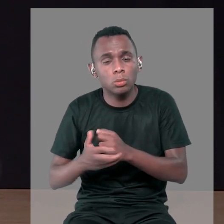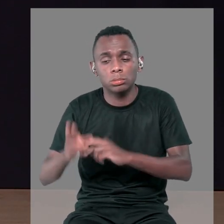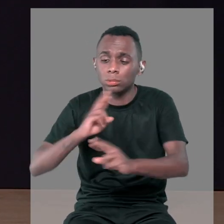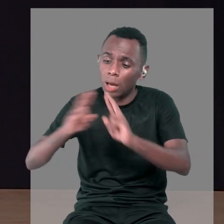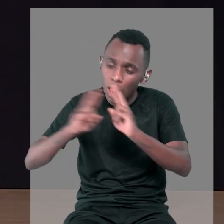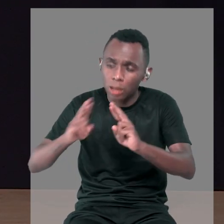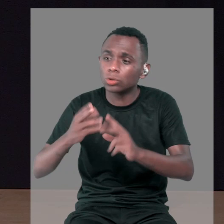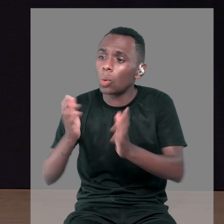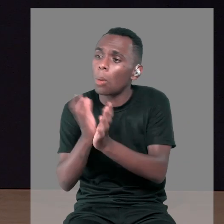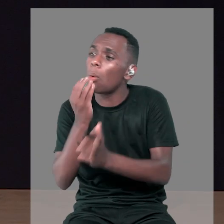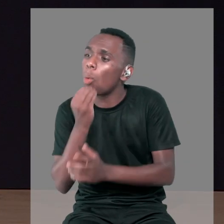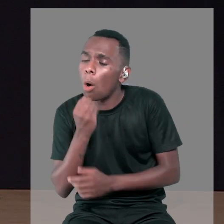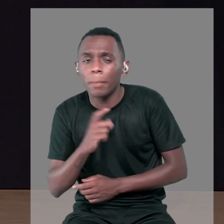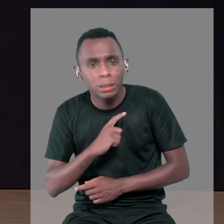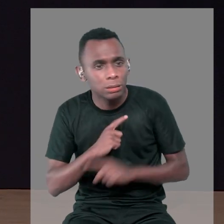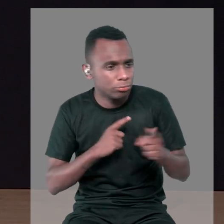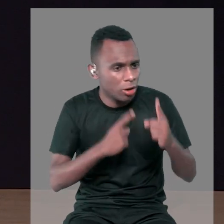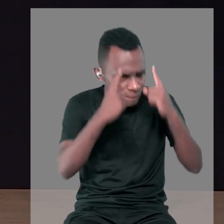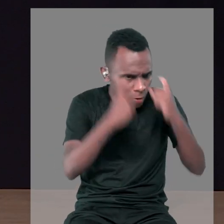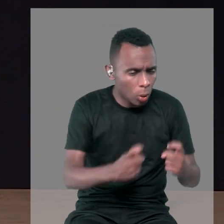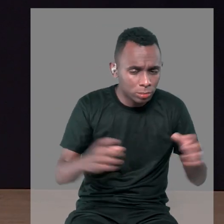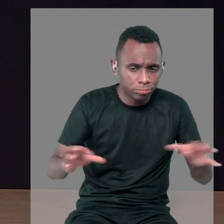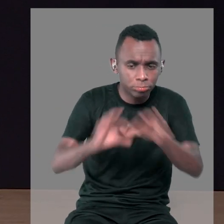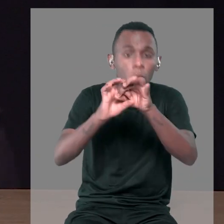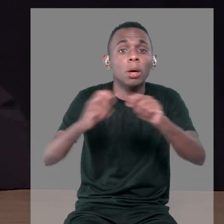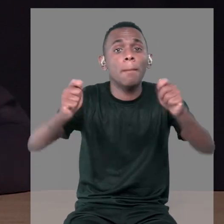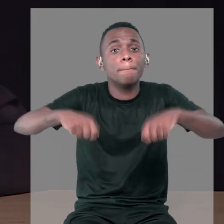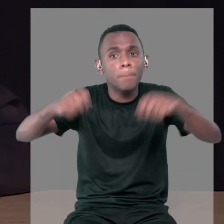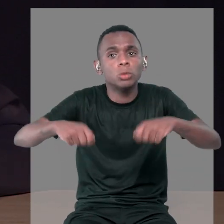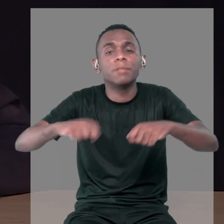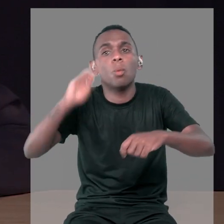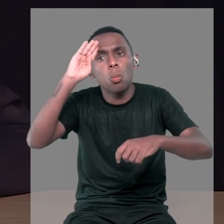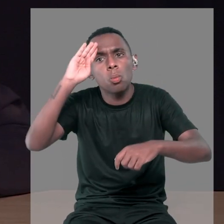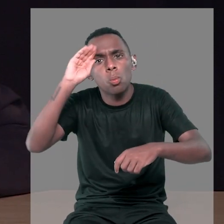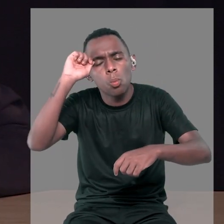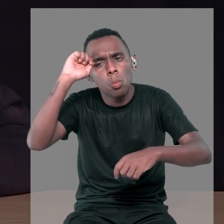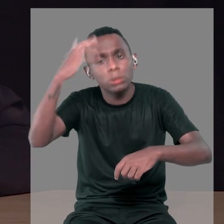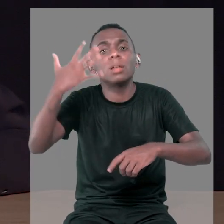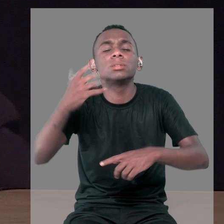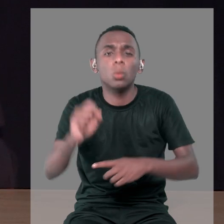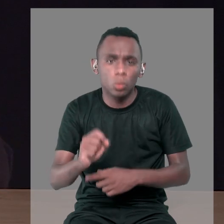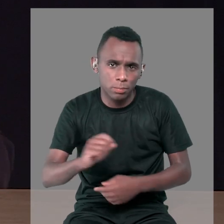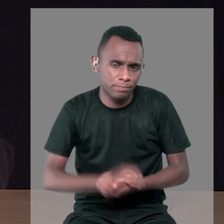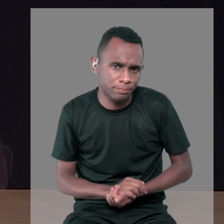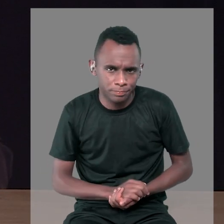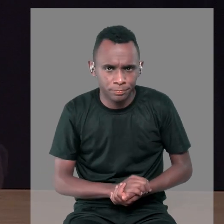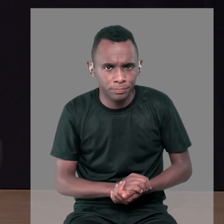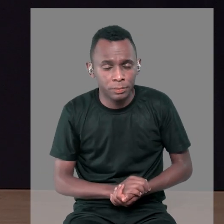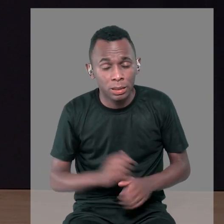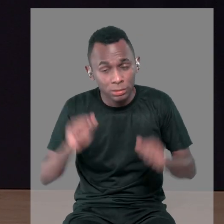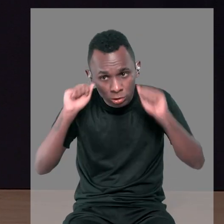os homens entretêm por meios violentos e que permitem uma decisão, né? Só que essa